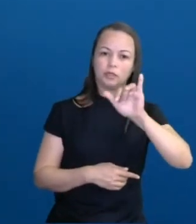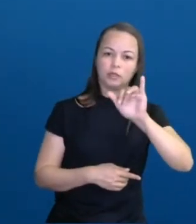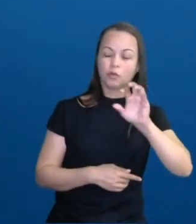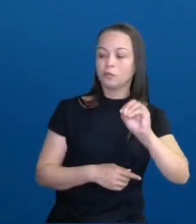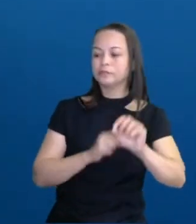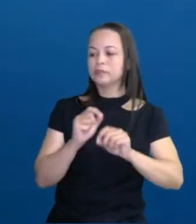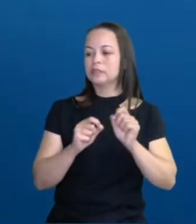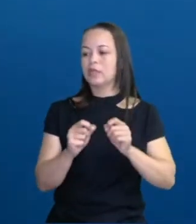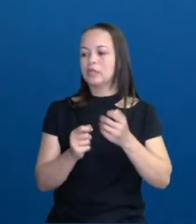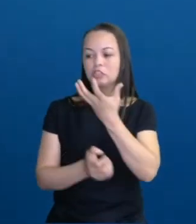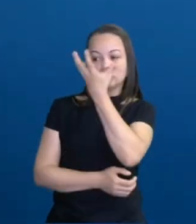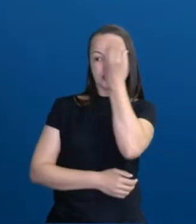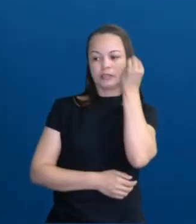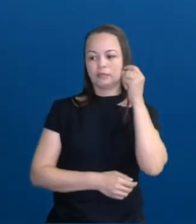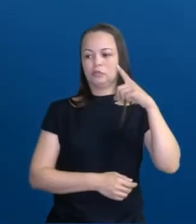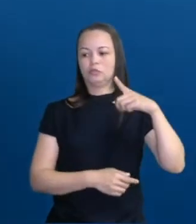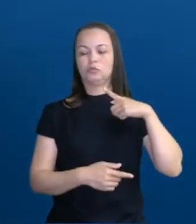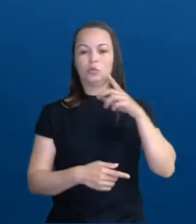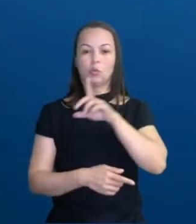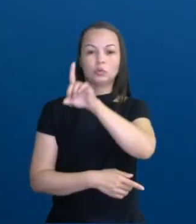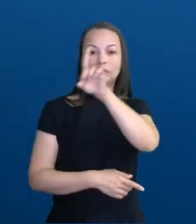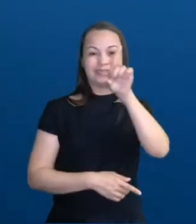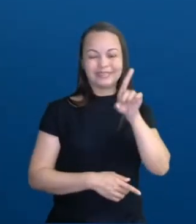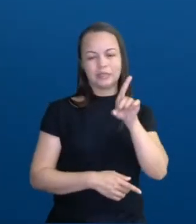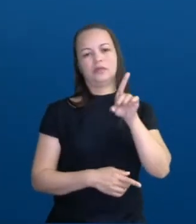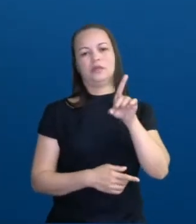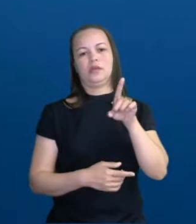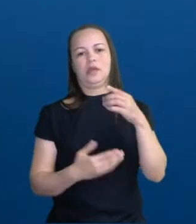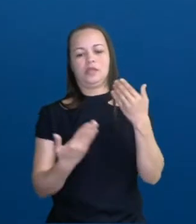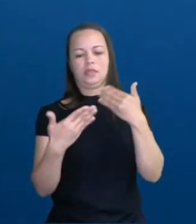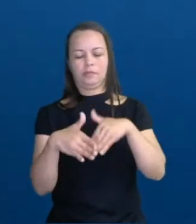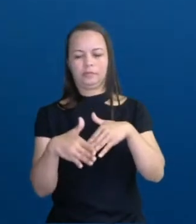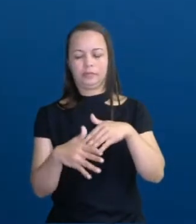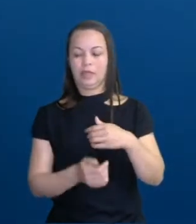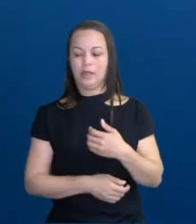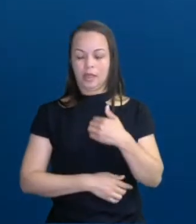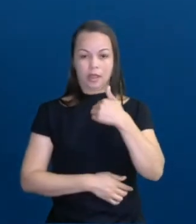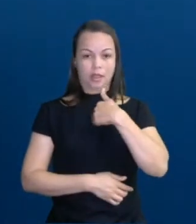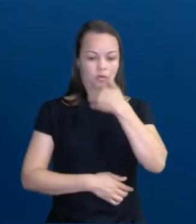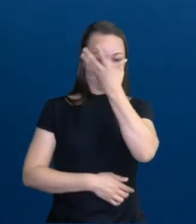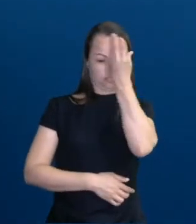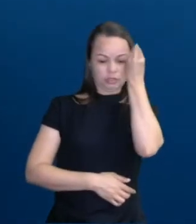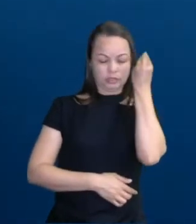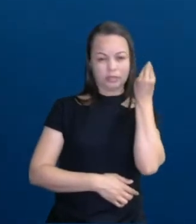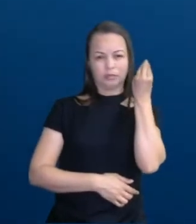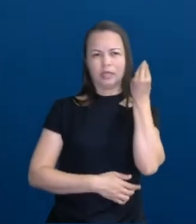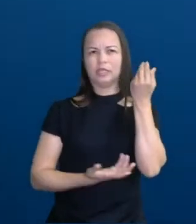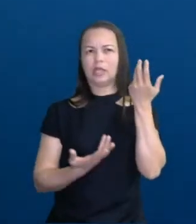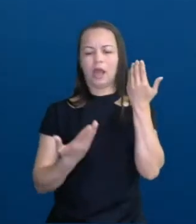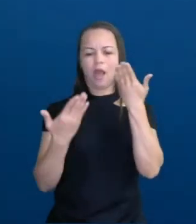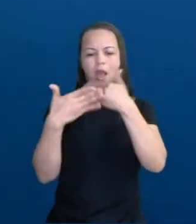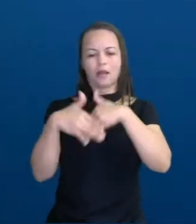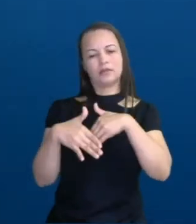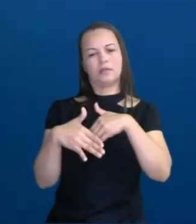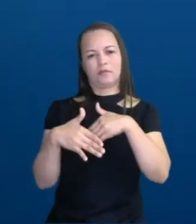preposição esqueci-me do dia da prova esqueci-me da data da realização da prova